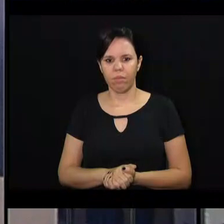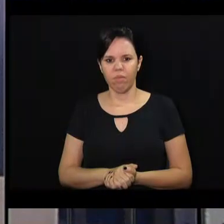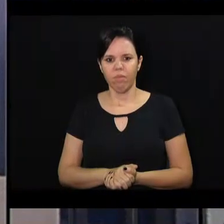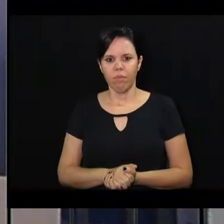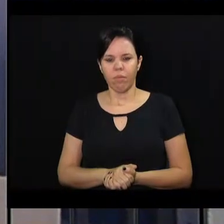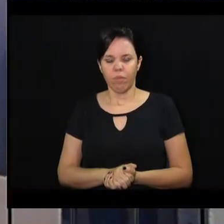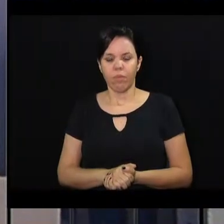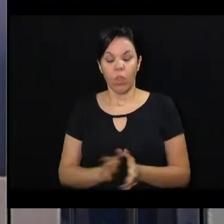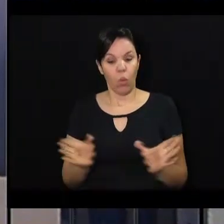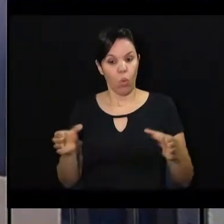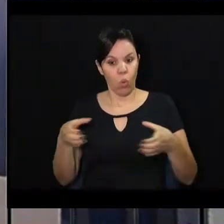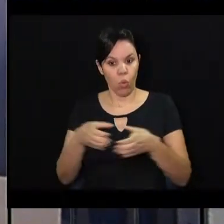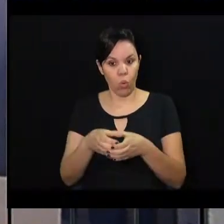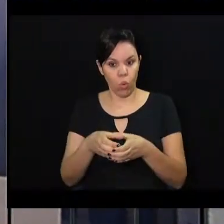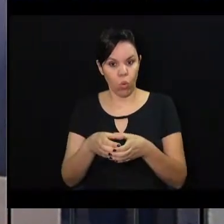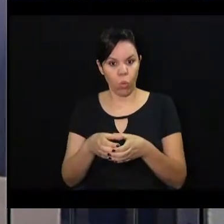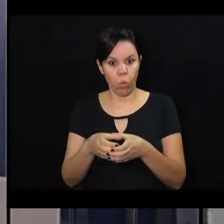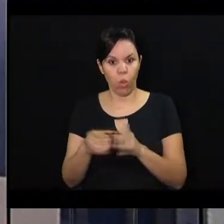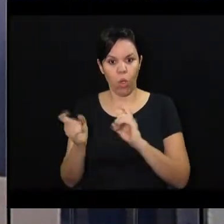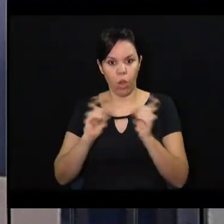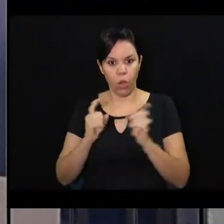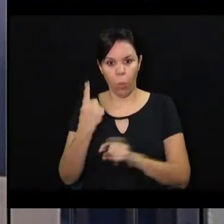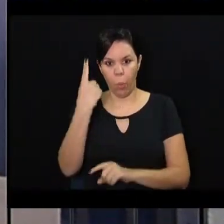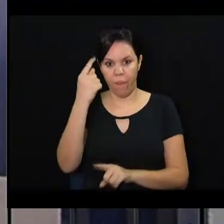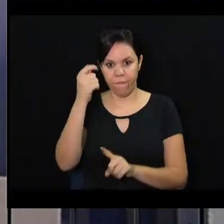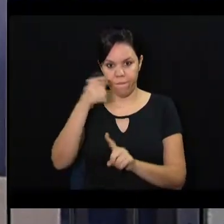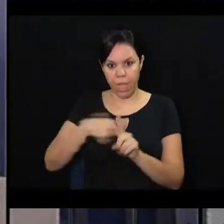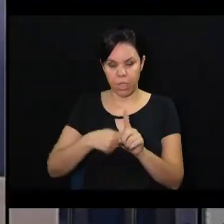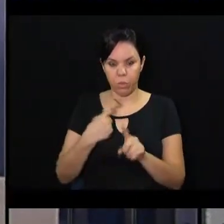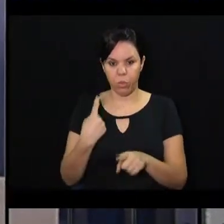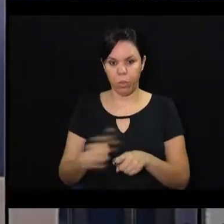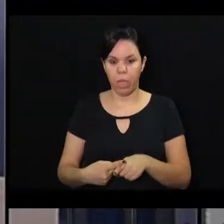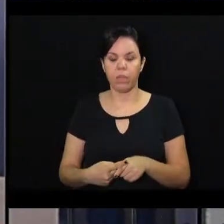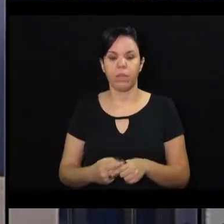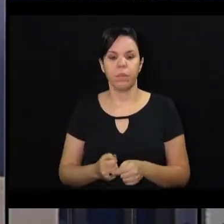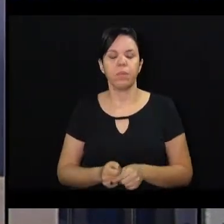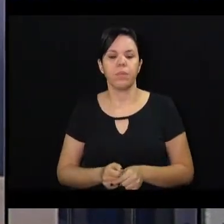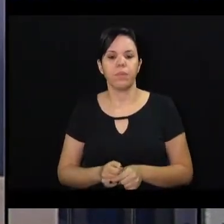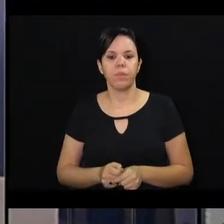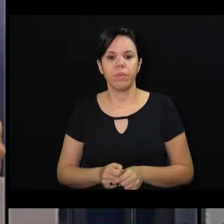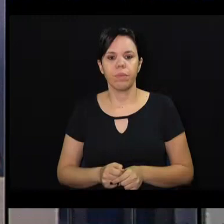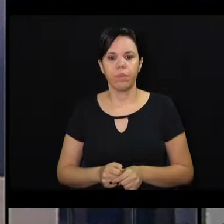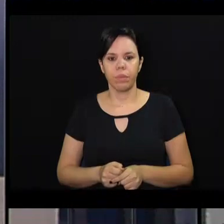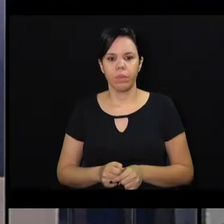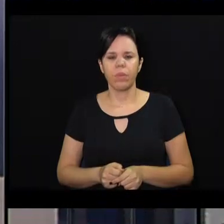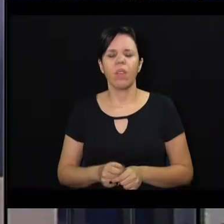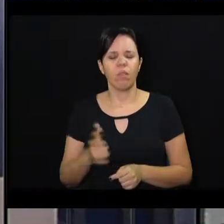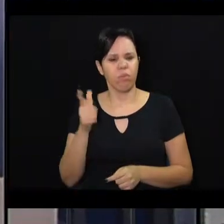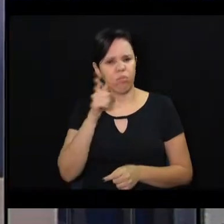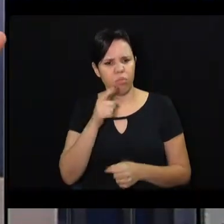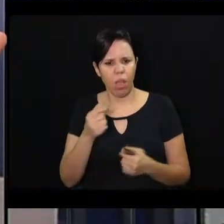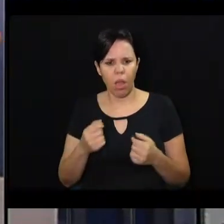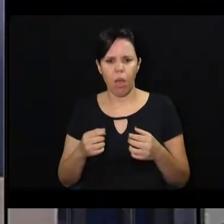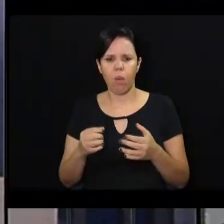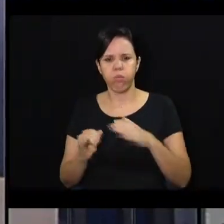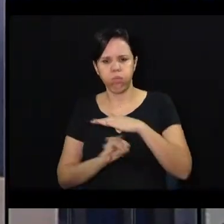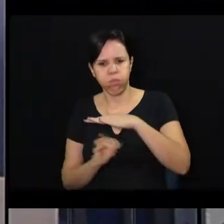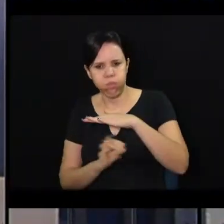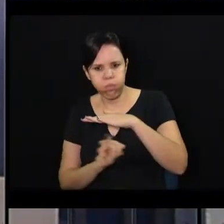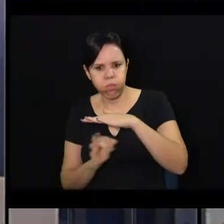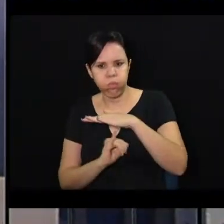O Conselho se reúne uma vez por mês e conta com a colaboração de ONGs,